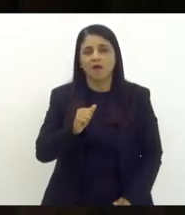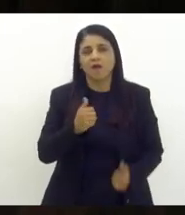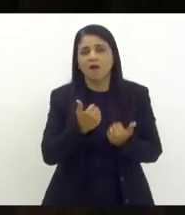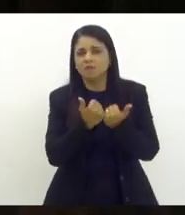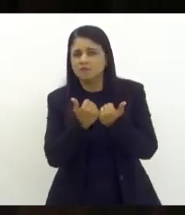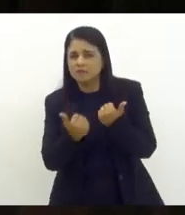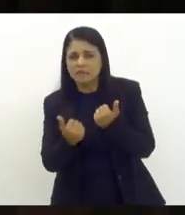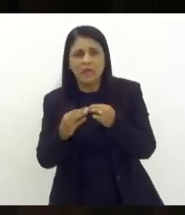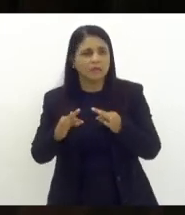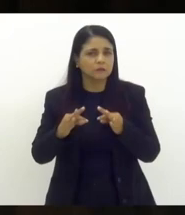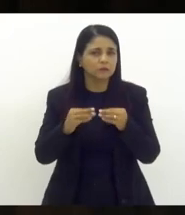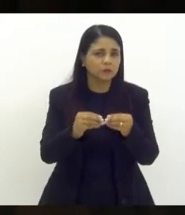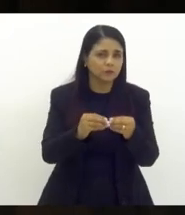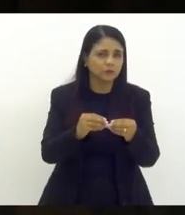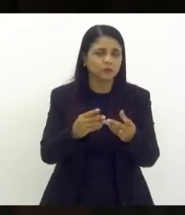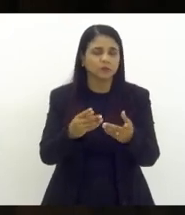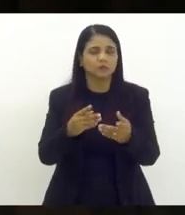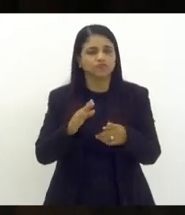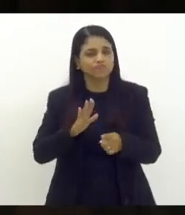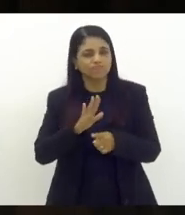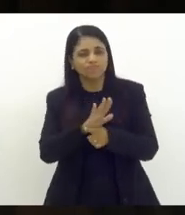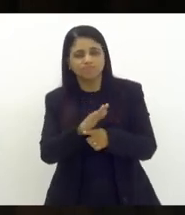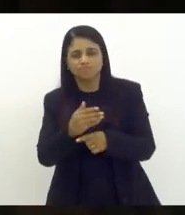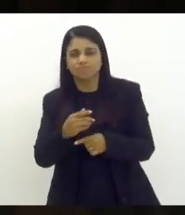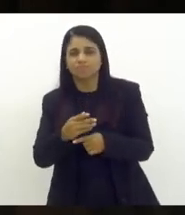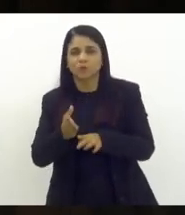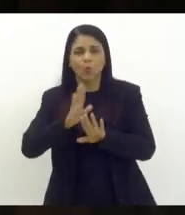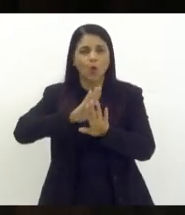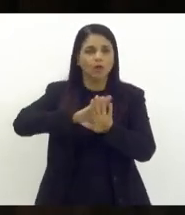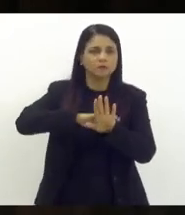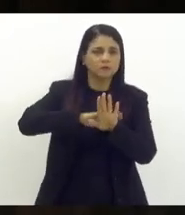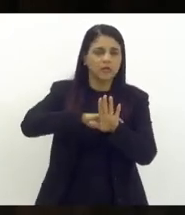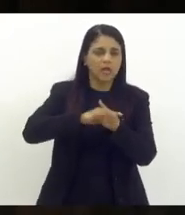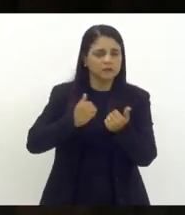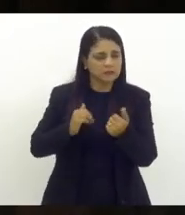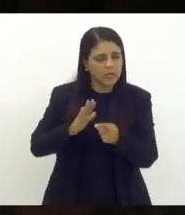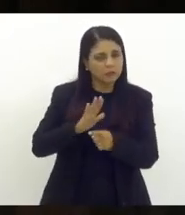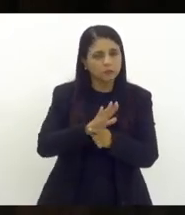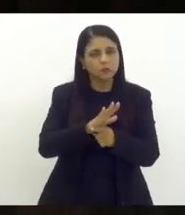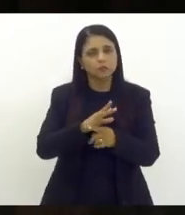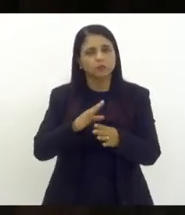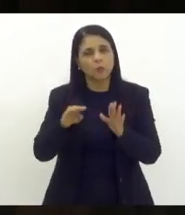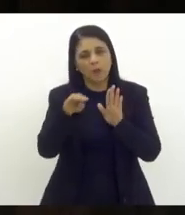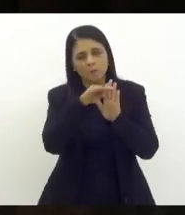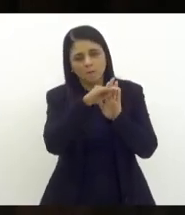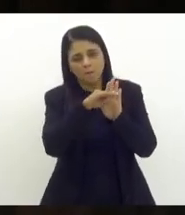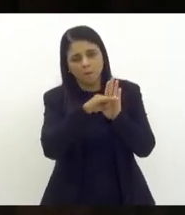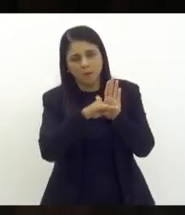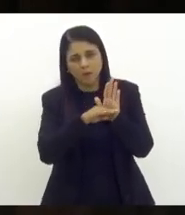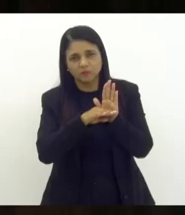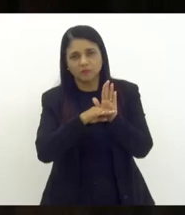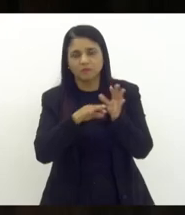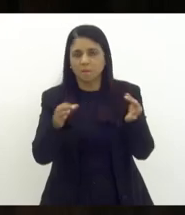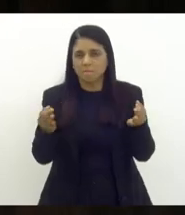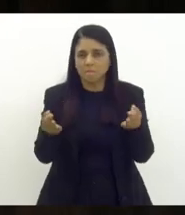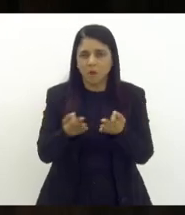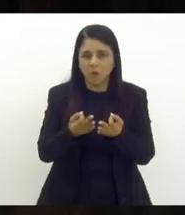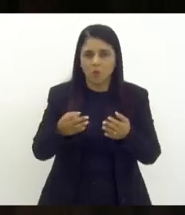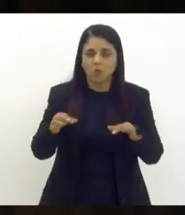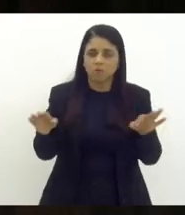uma forma direta e indireta sempre contribui para a evolução desta pauta que nós temos sempre